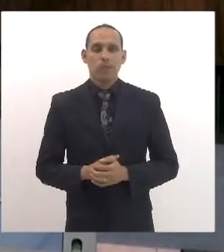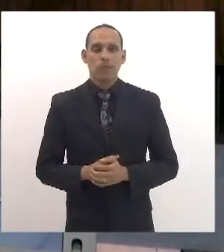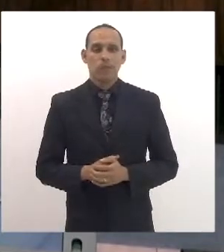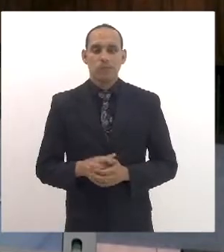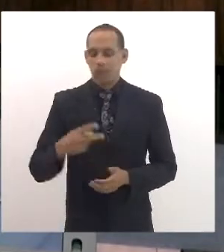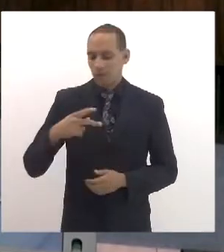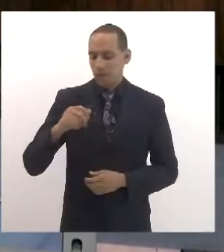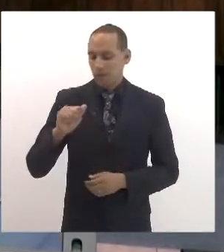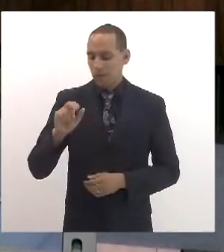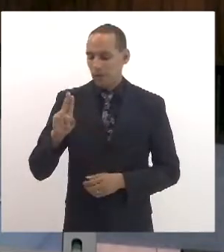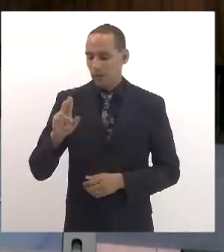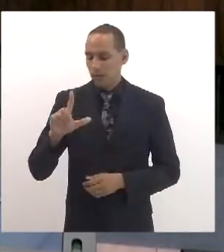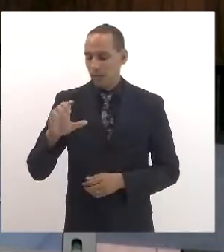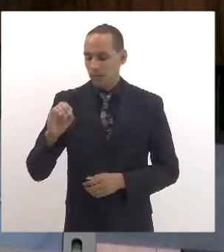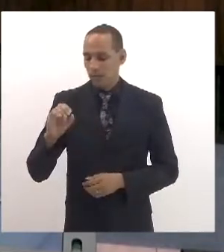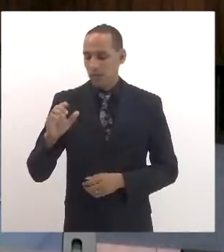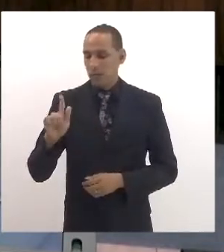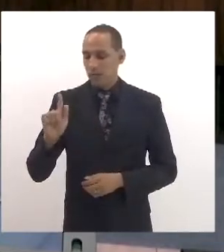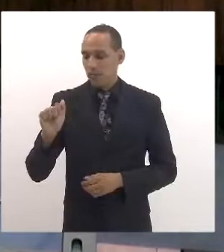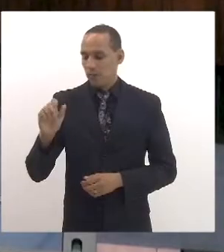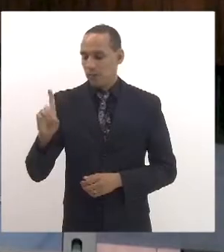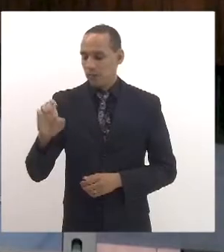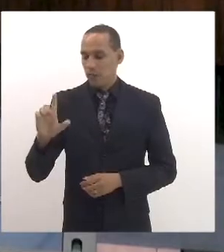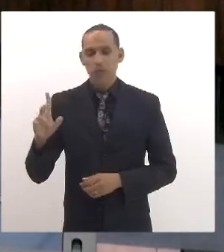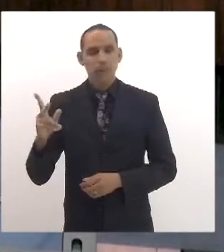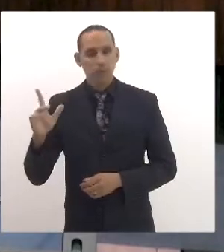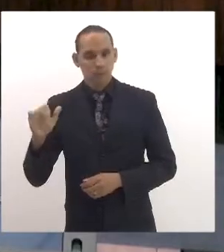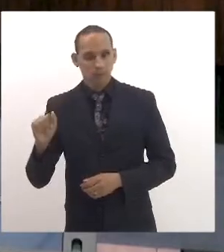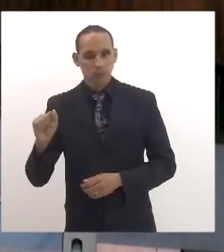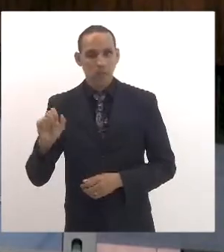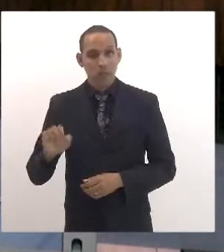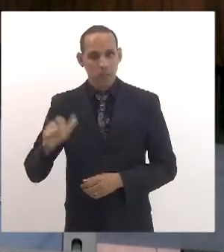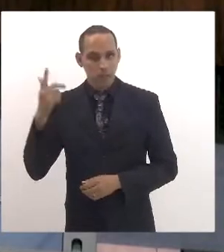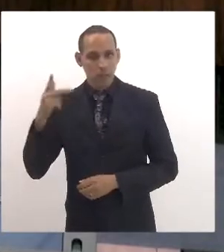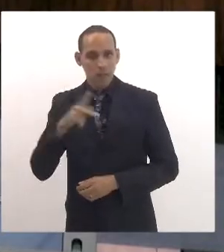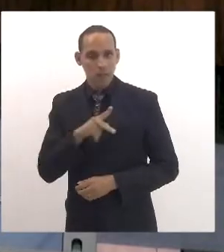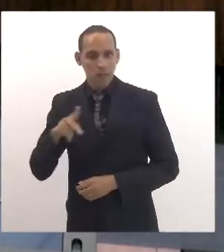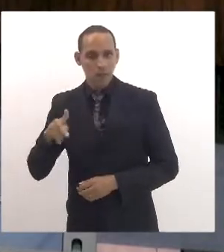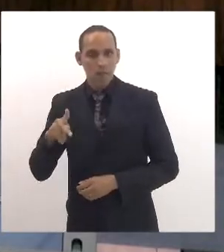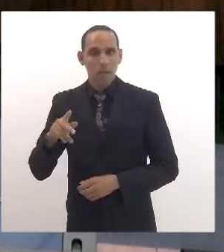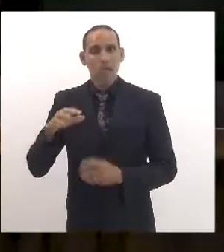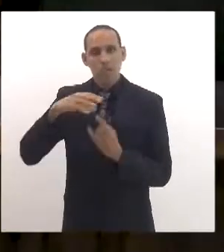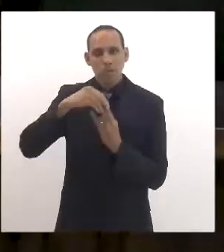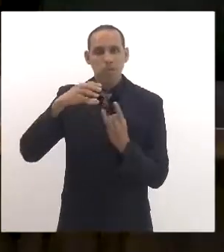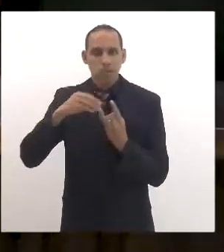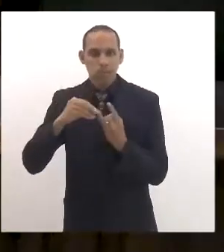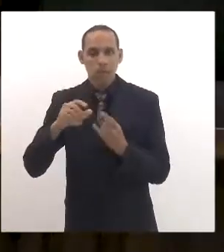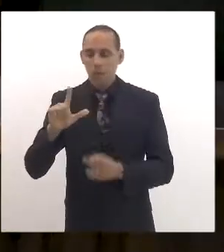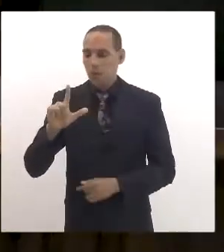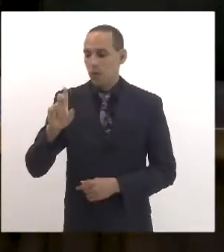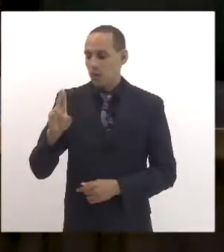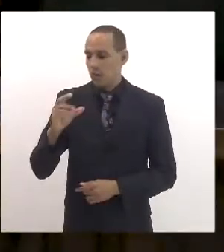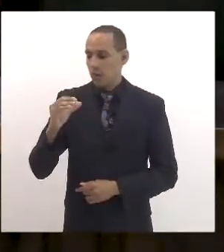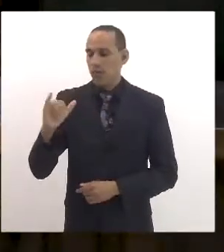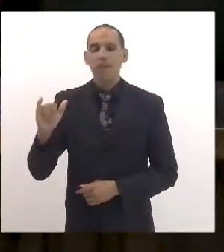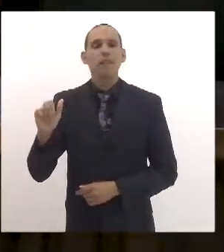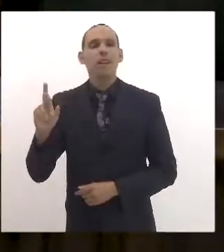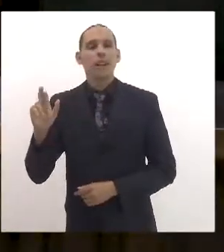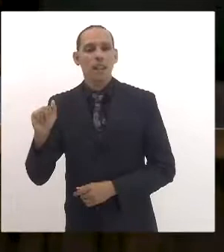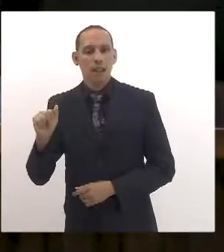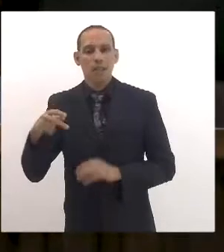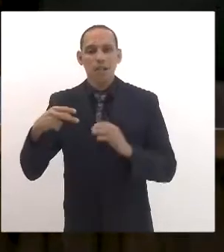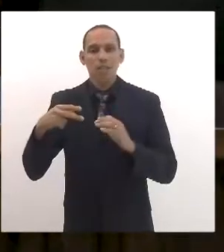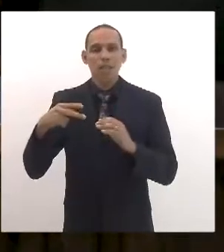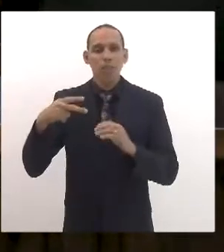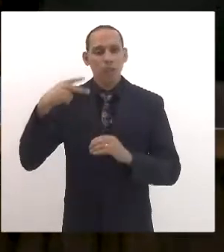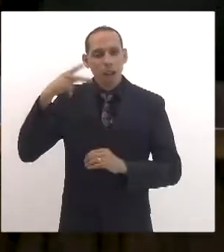Paulo Gadelha, ex-presidente da Fiocruz, Luciara Amil Nunes, vereadora da Câmara